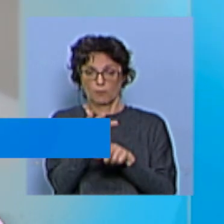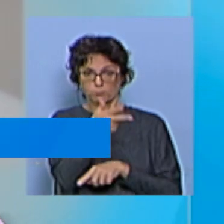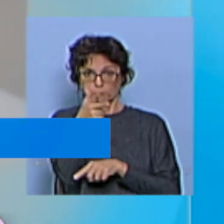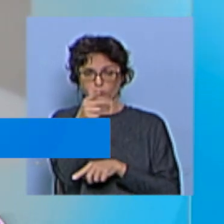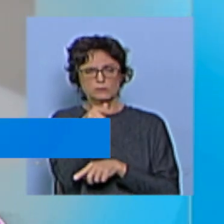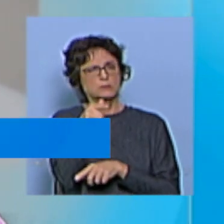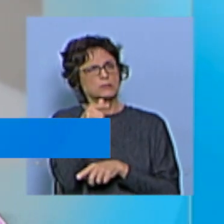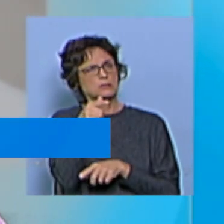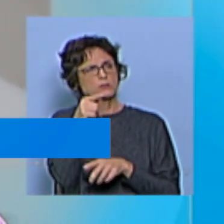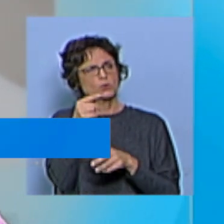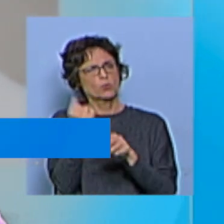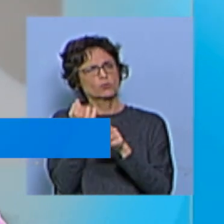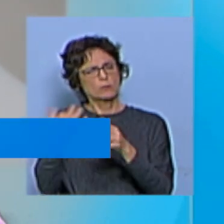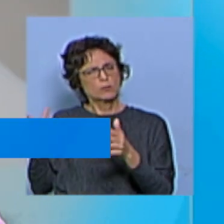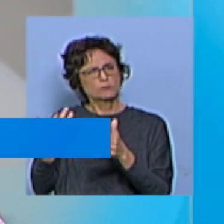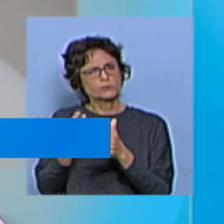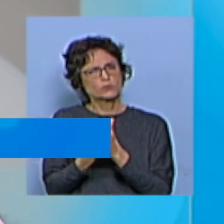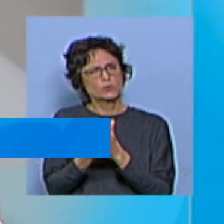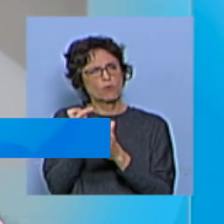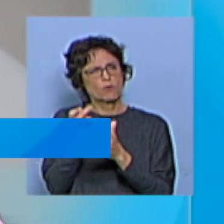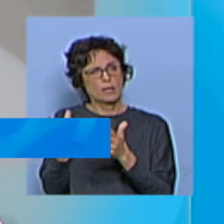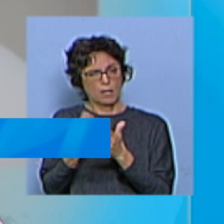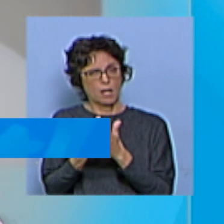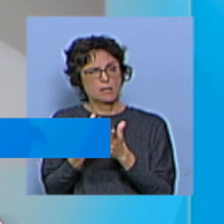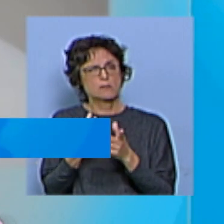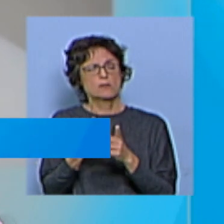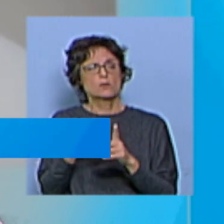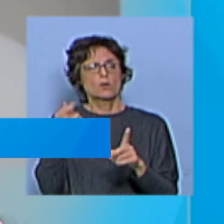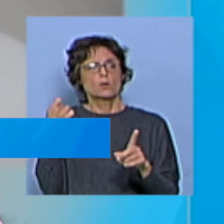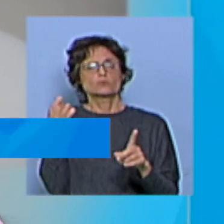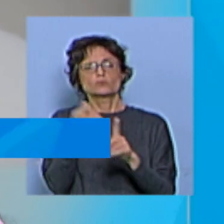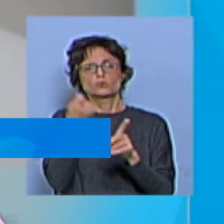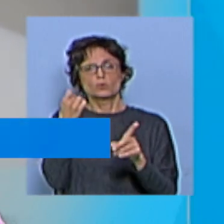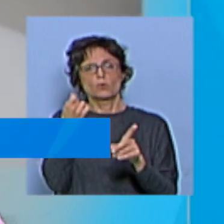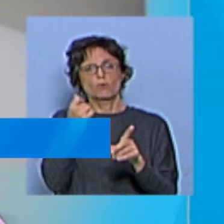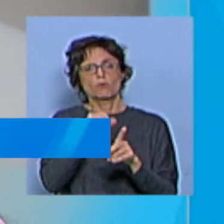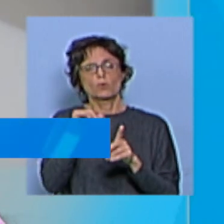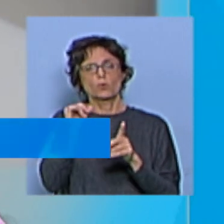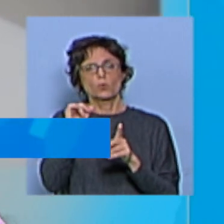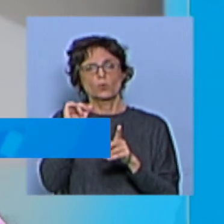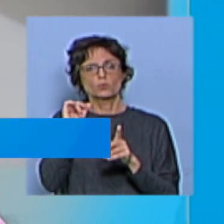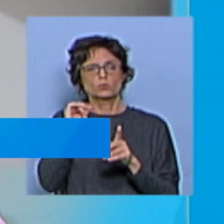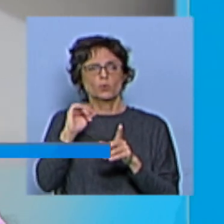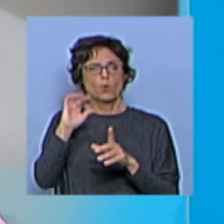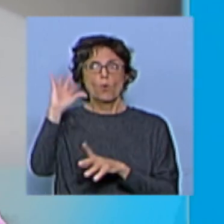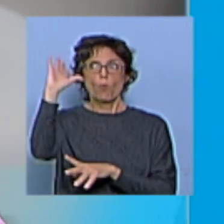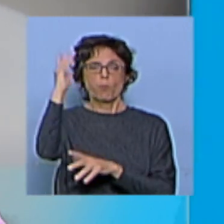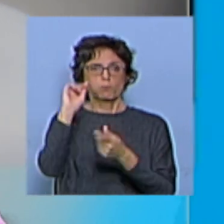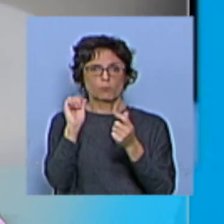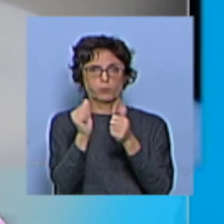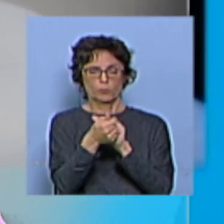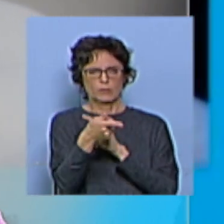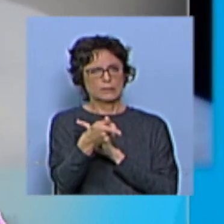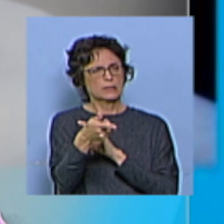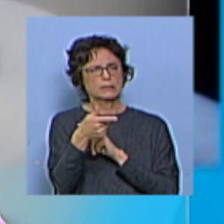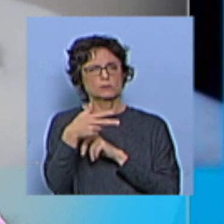nos últimos anos nesta temática do combate às alterações climáticas. E este documentário retrata